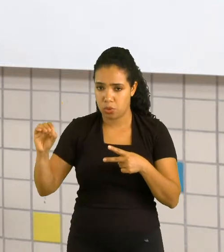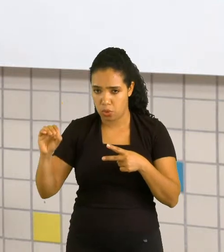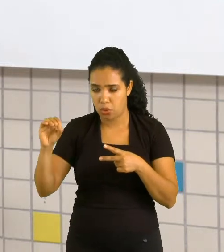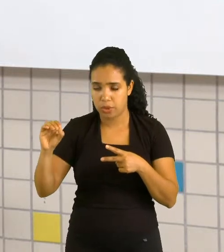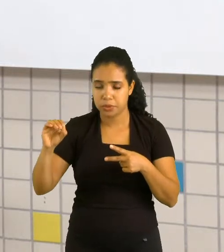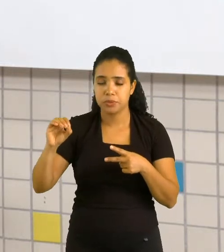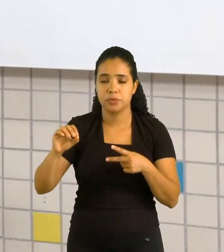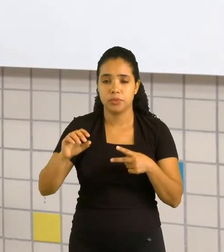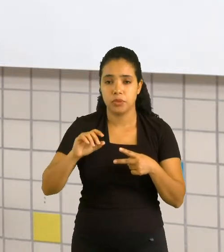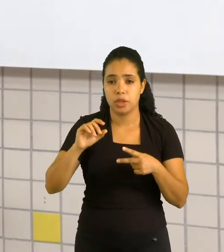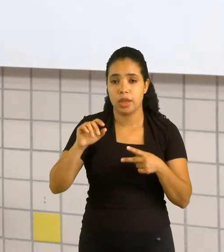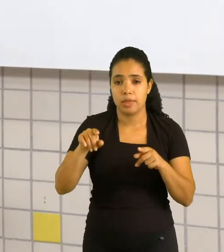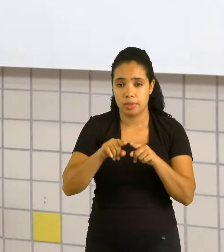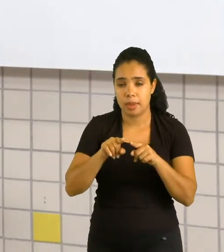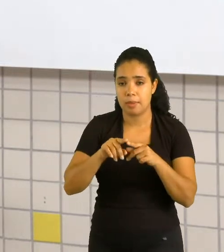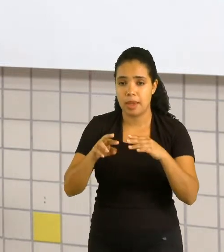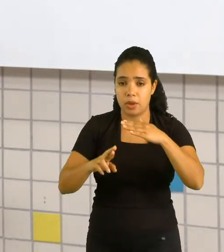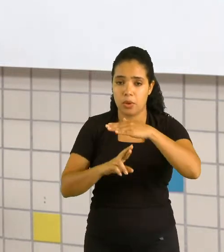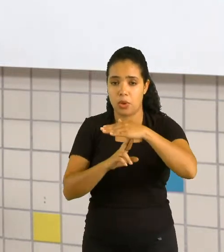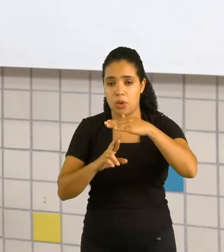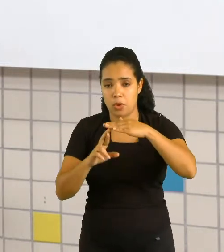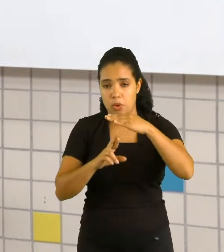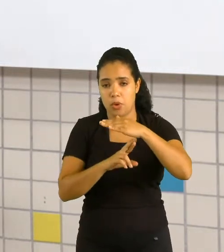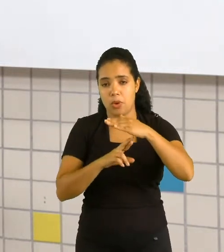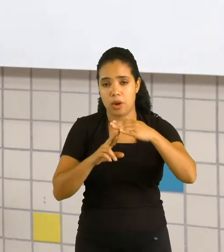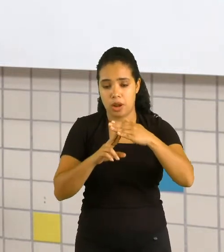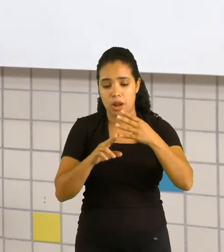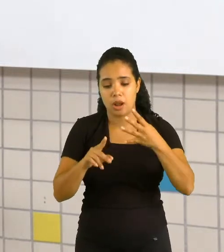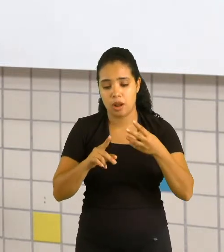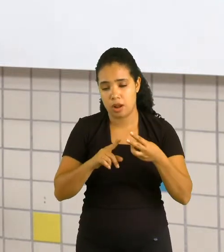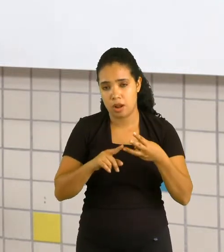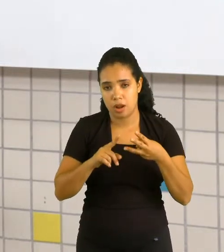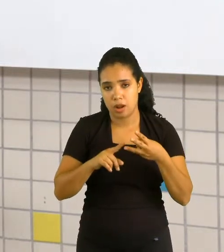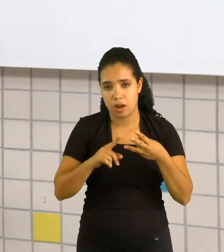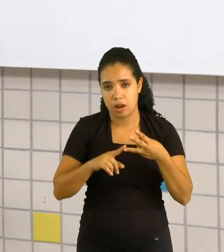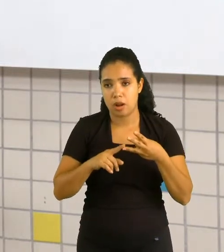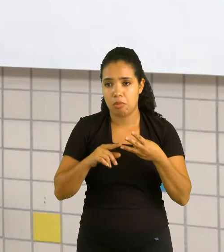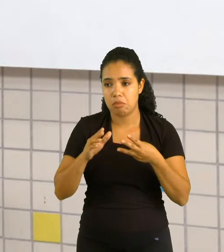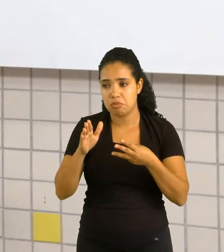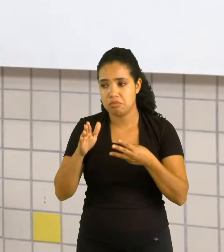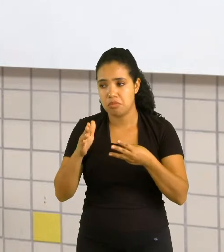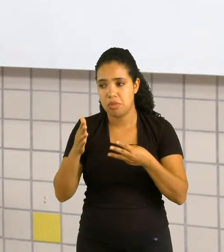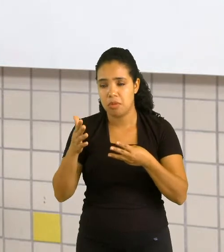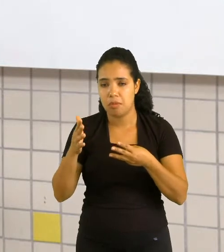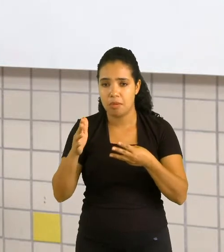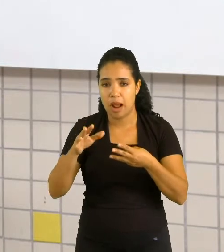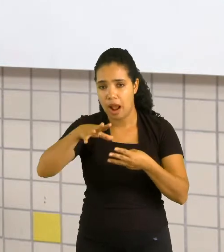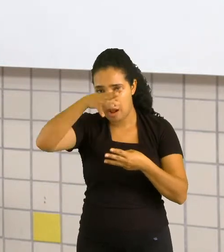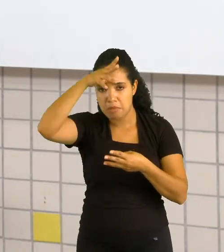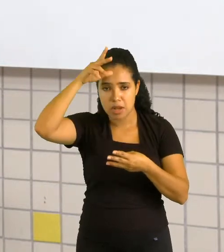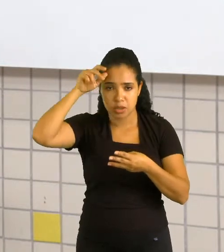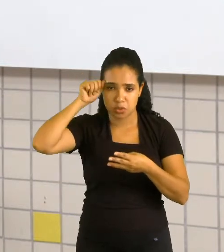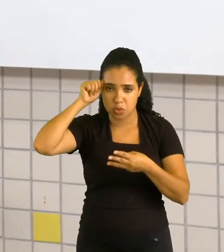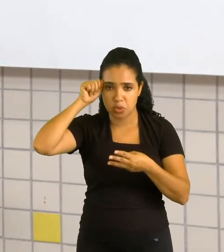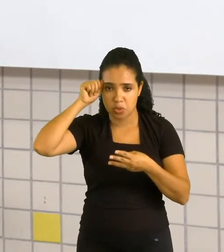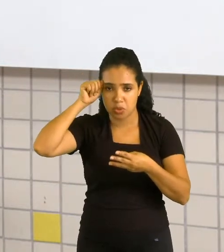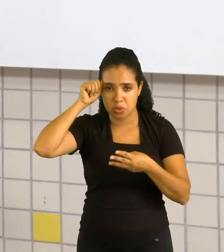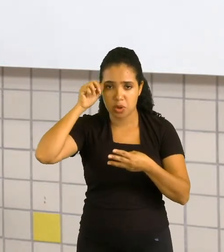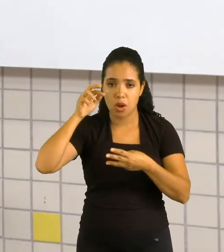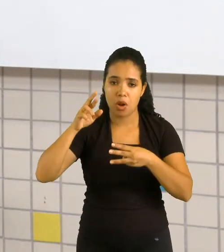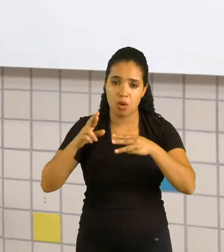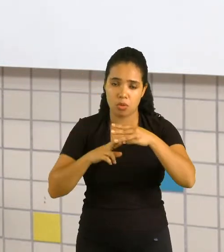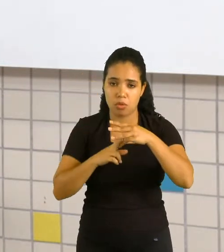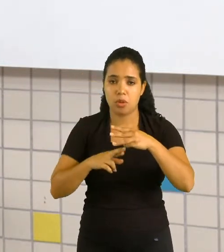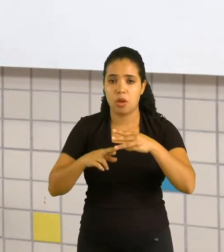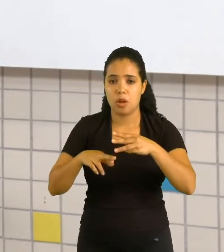o estado de Roraima, a maior parte do Amazonas, Rondônia, Mato Grosso e Mato Grosso do Sul. E